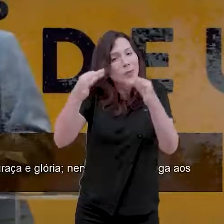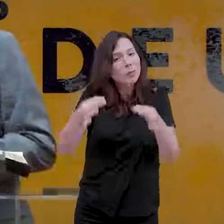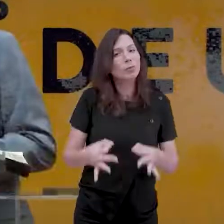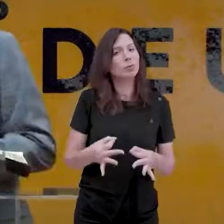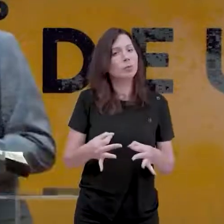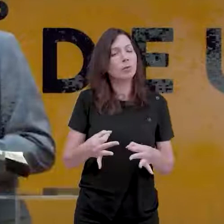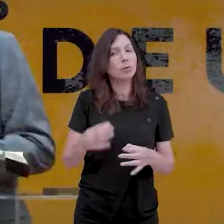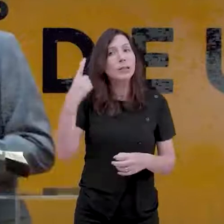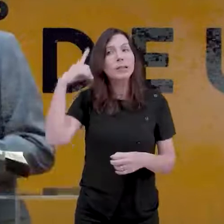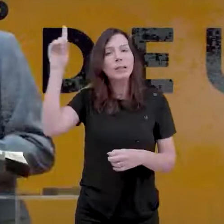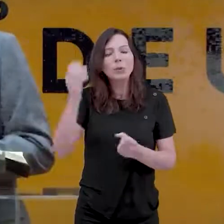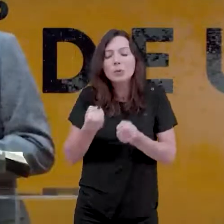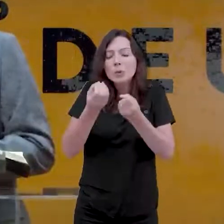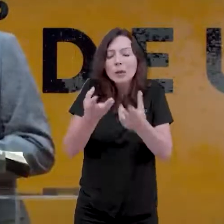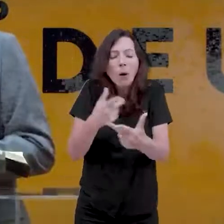Nenhum bem sonega.